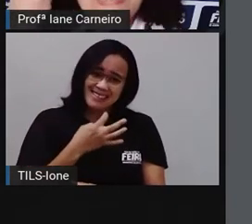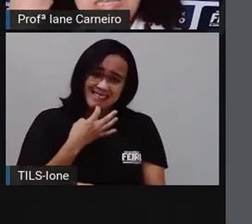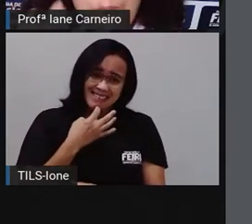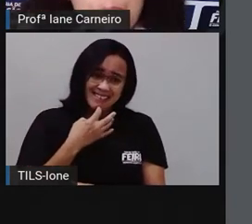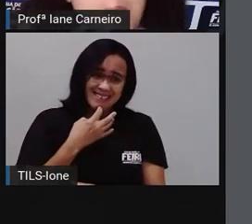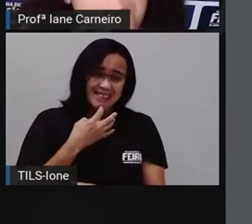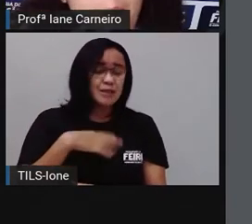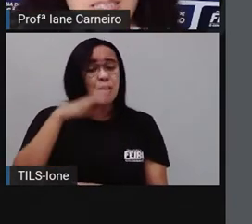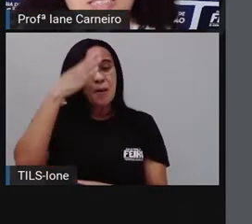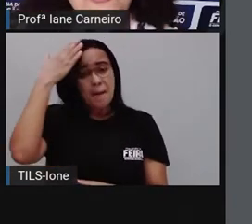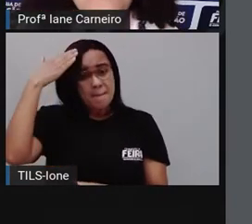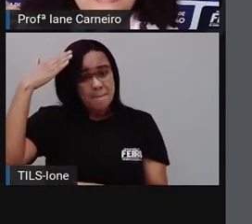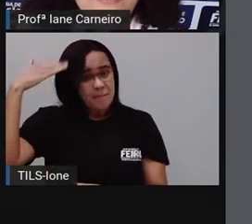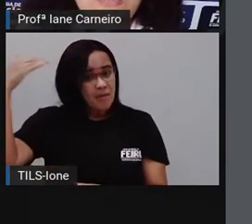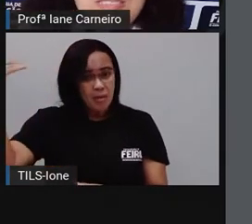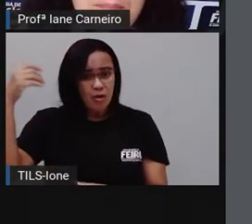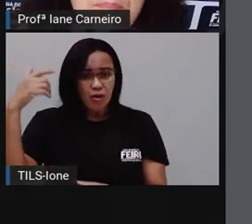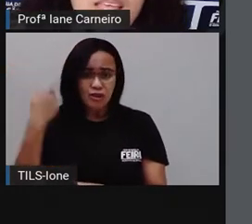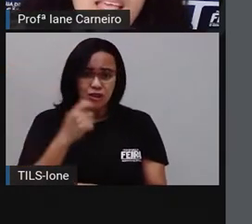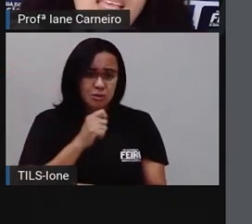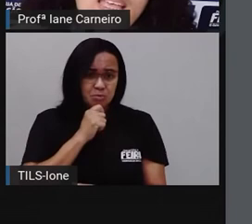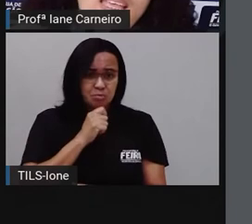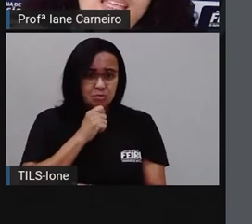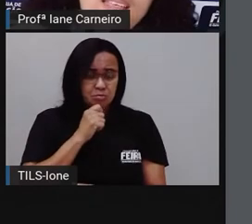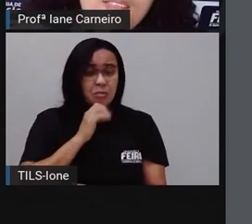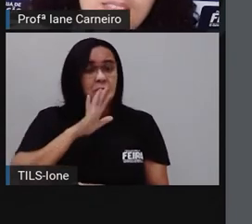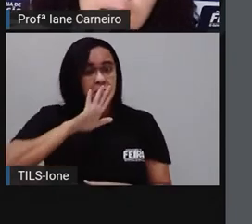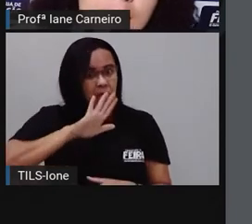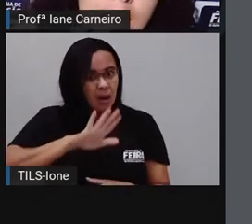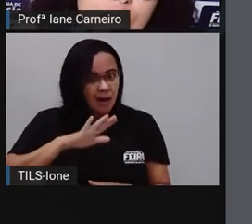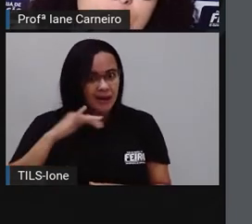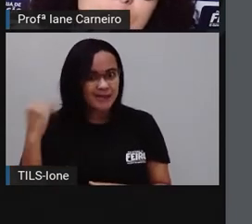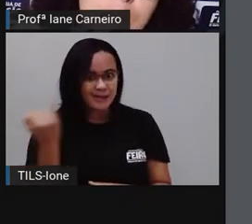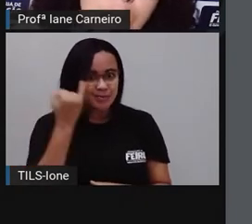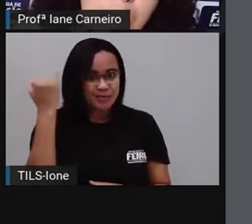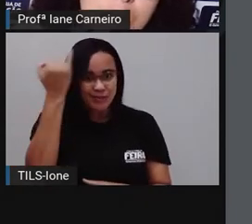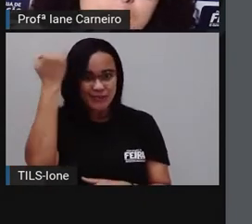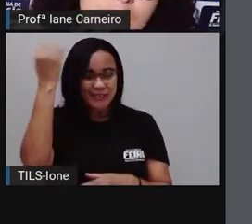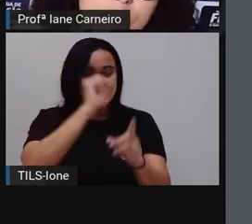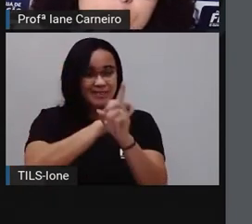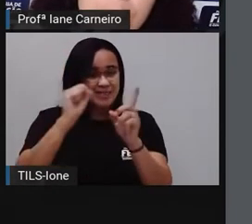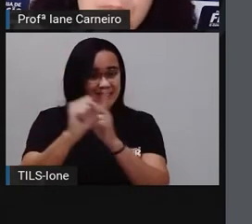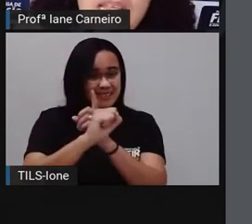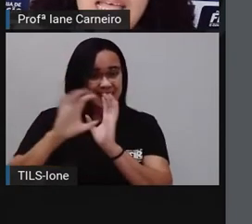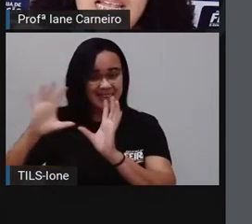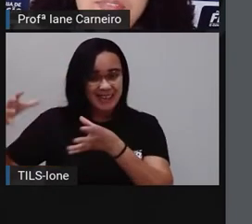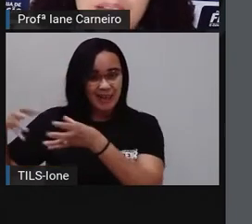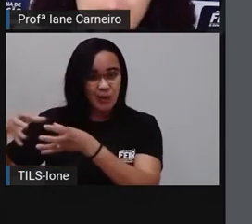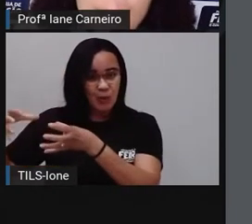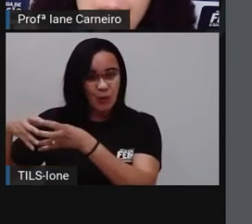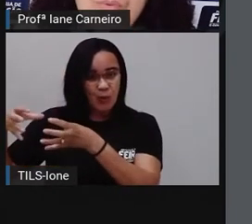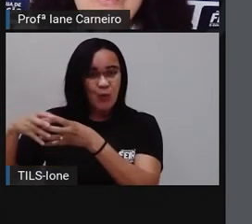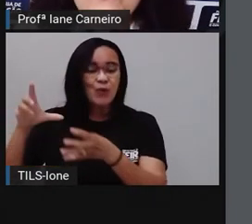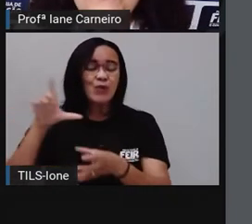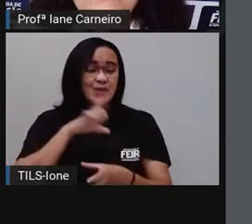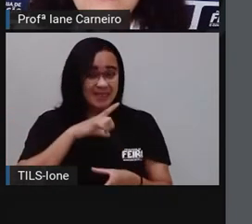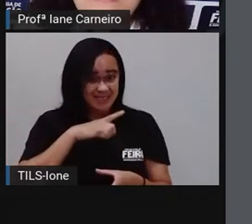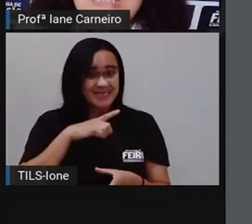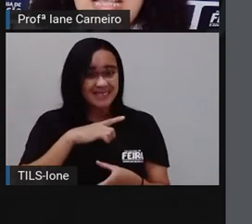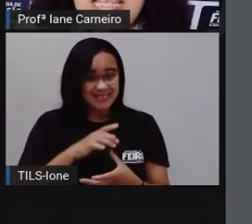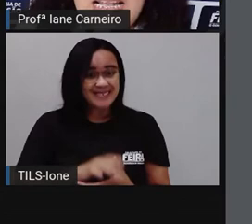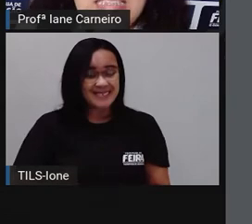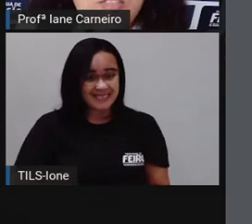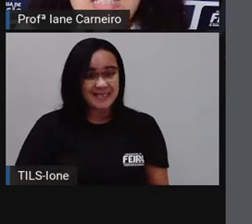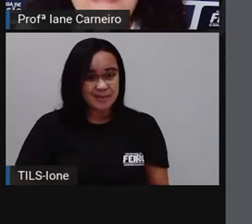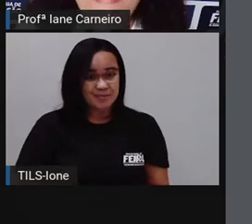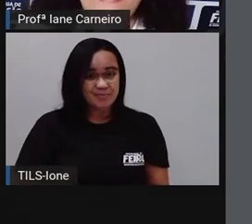famosas, mas são muito importantes para a nossa sociedade, né? Nossa comunidade. Então ela fala um pouco,